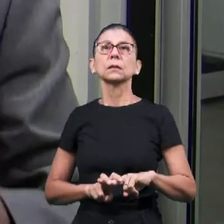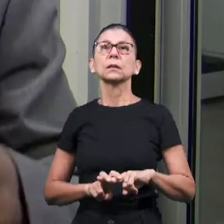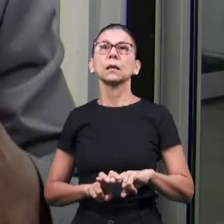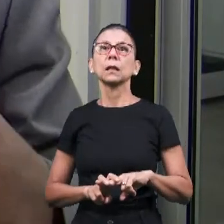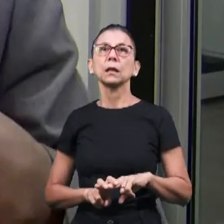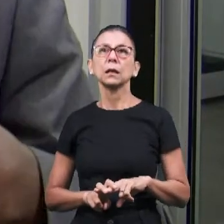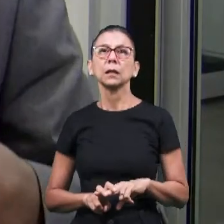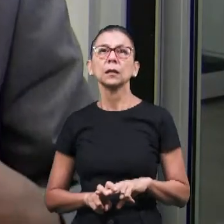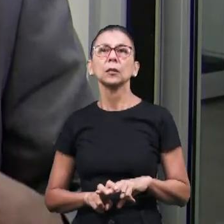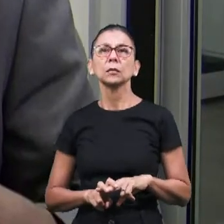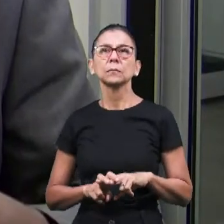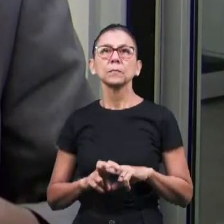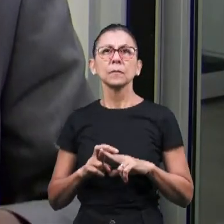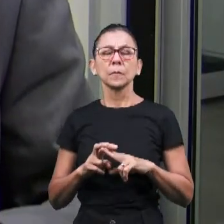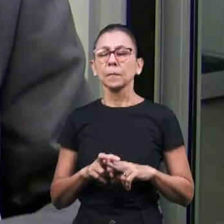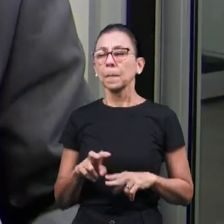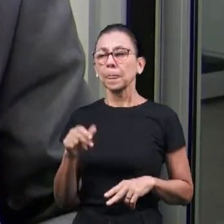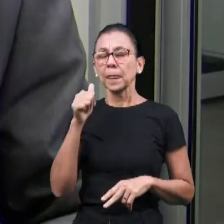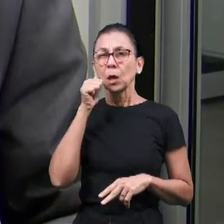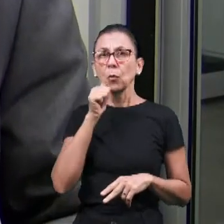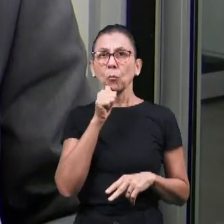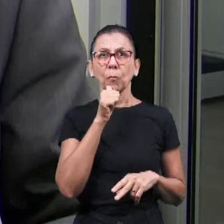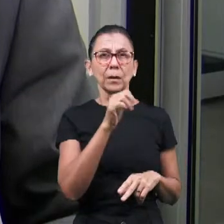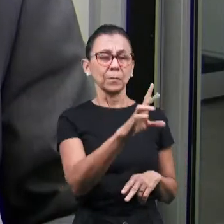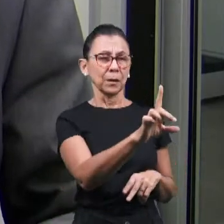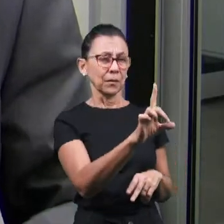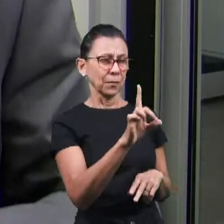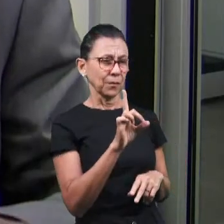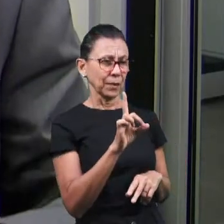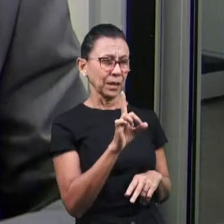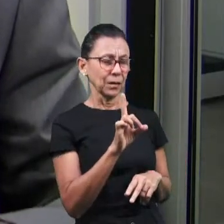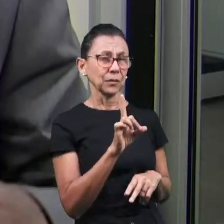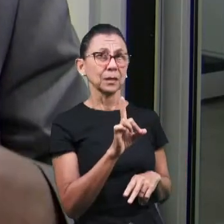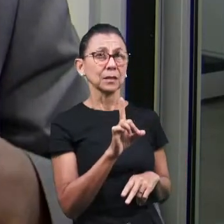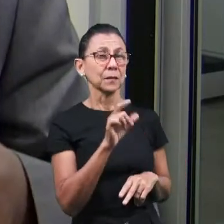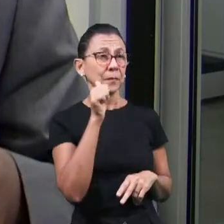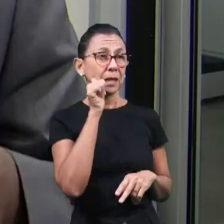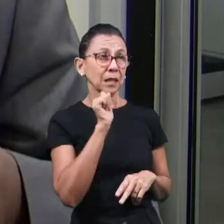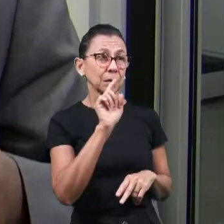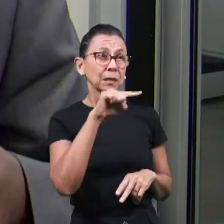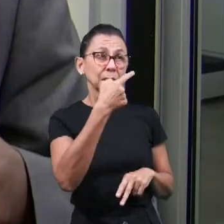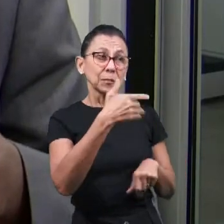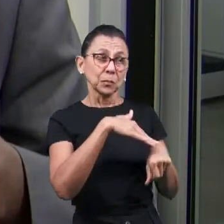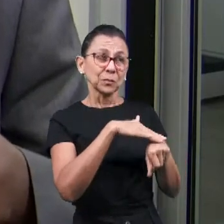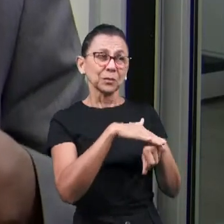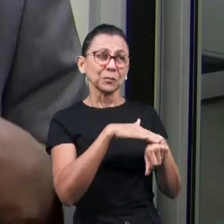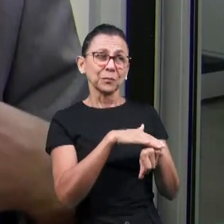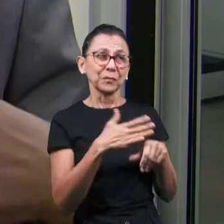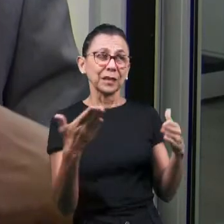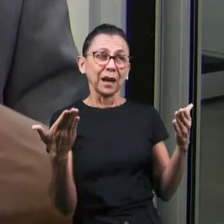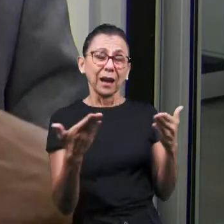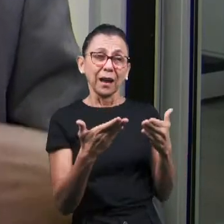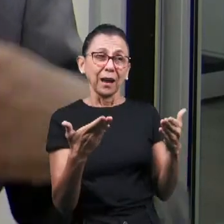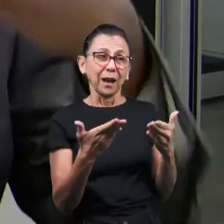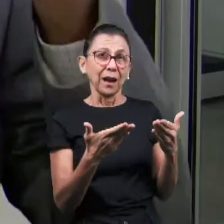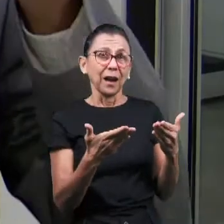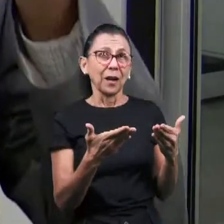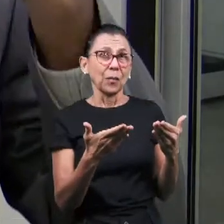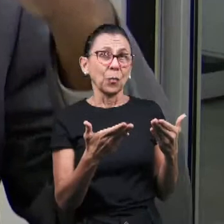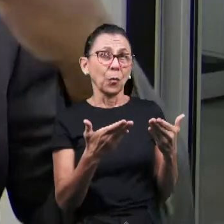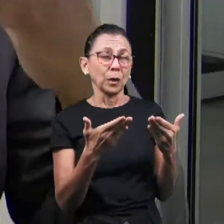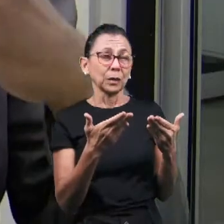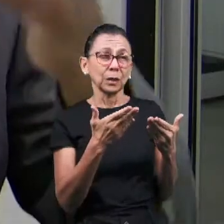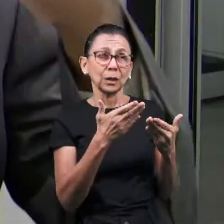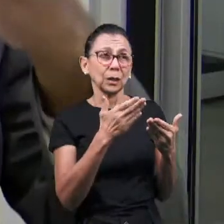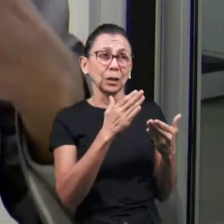voltando ao normal. Inclusive, uma irmã chegou para conversar comigo e falou, irmã, dá para nós conversar depois, que agora eu não estou conseguindo entender